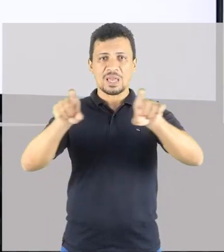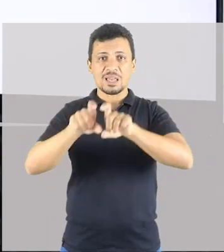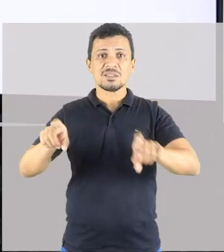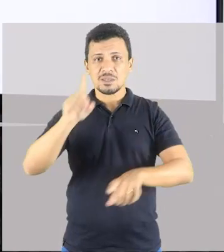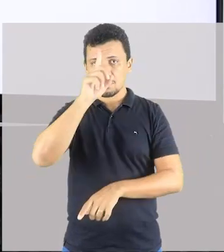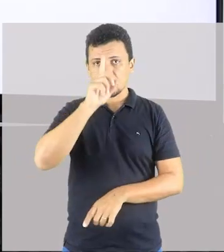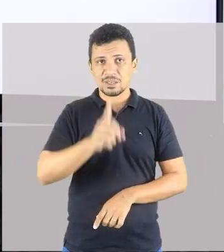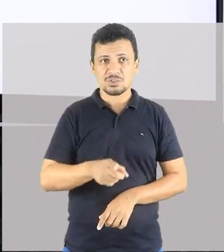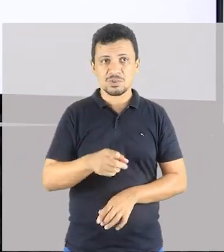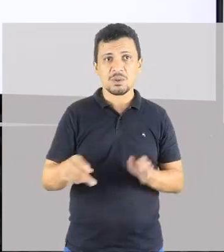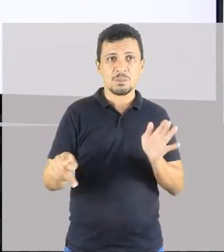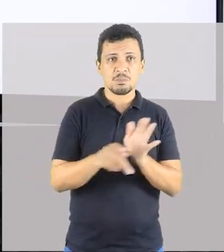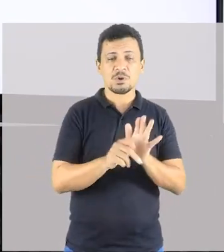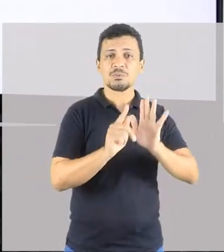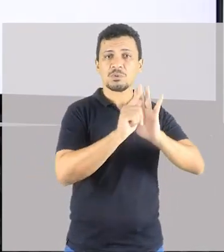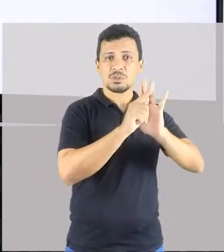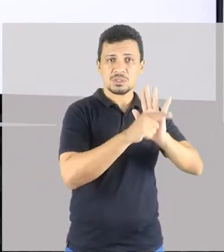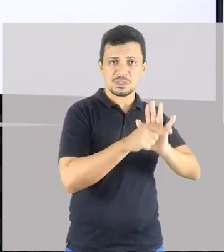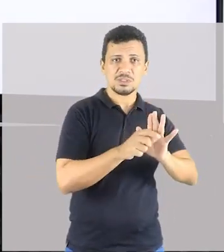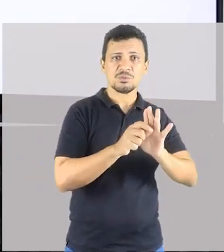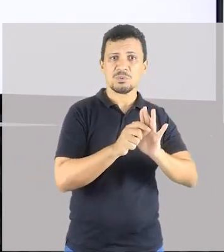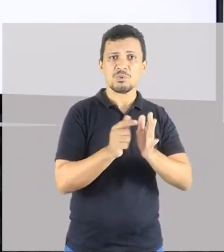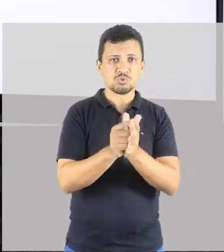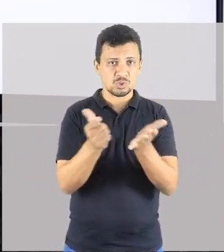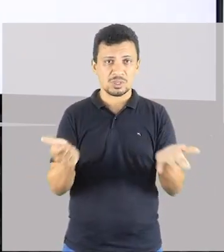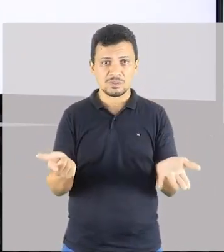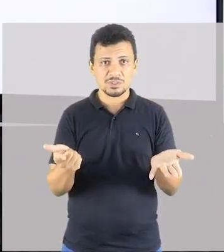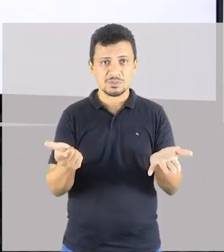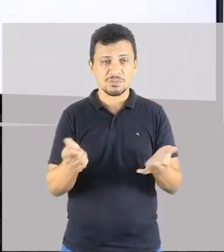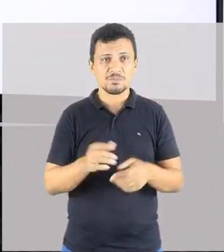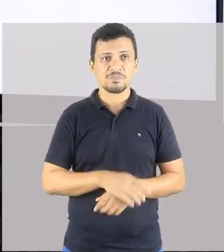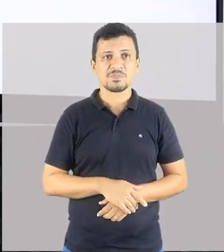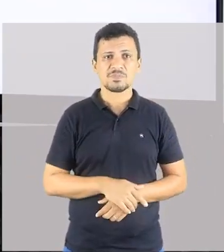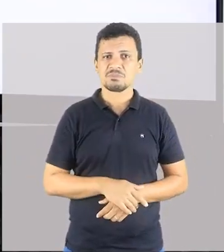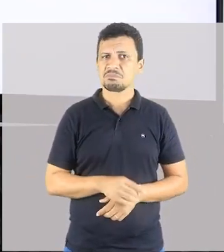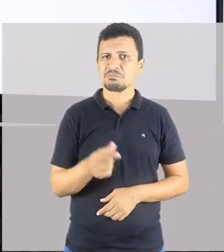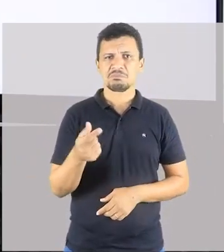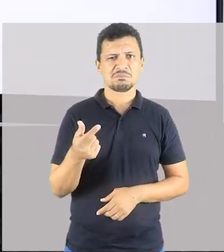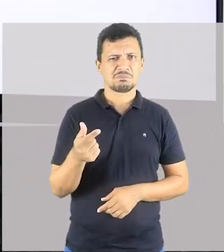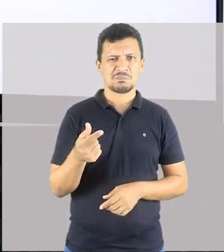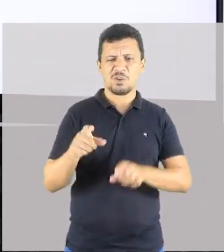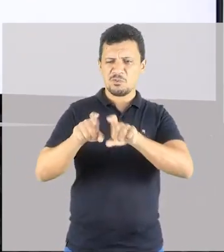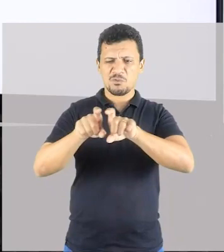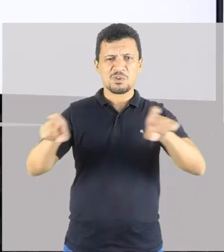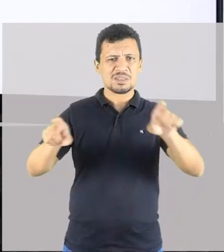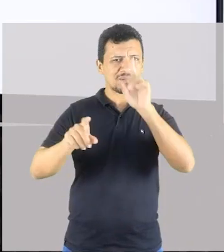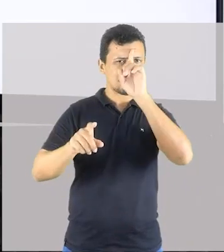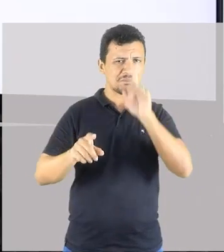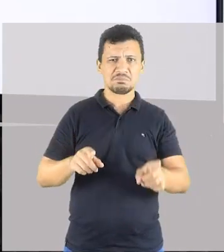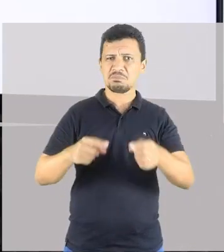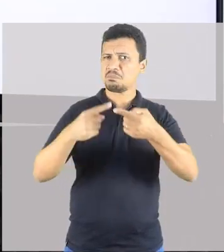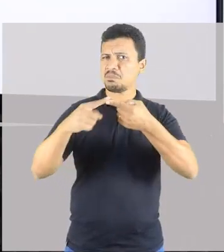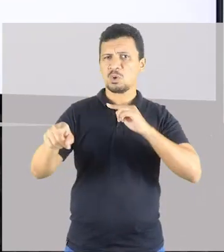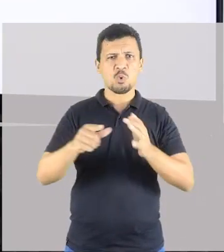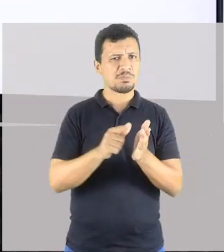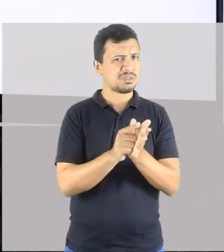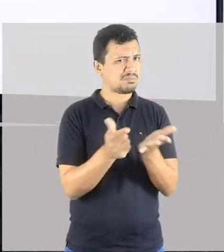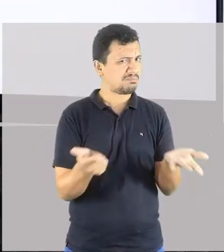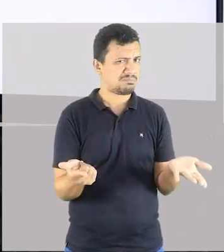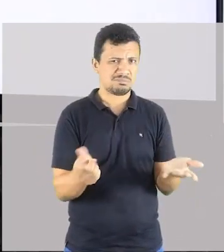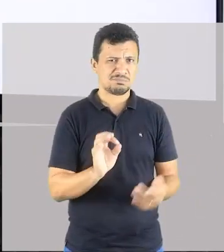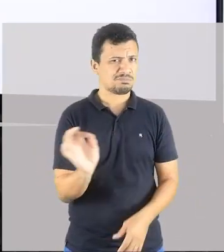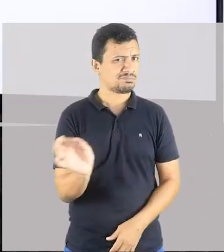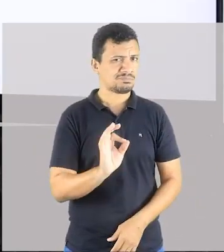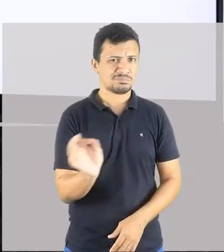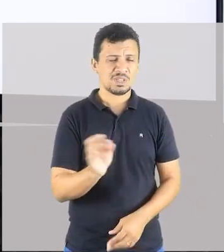imperativas, típicas do gênero jornalístico. Primeiro, frases imperativas não é gênero jornalístico. Frases imperativas é